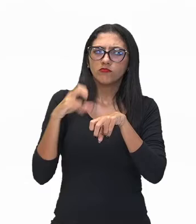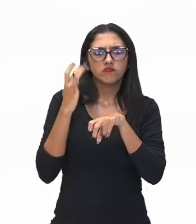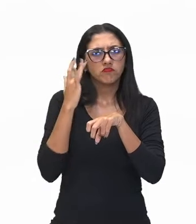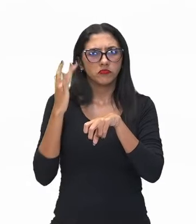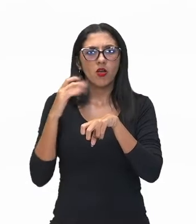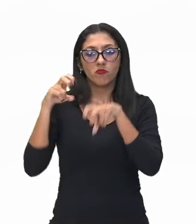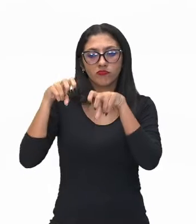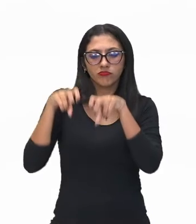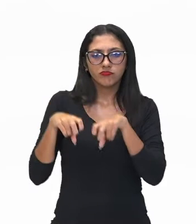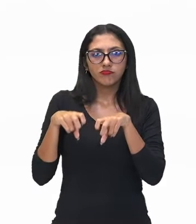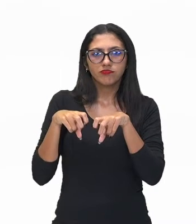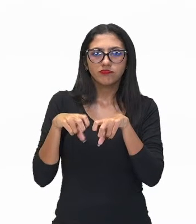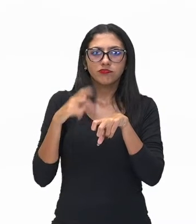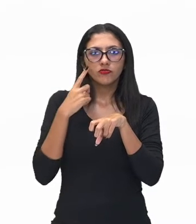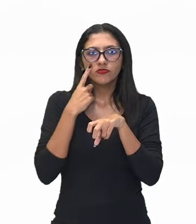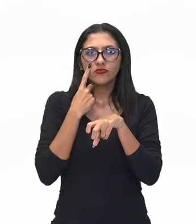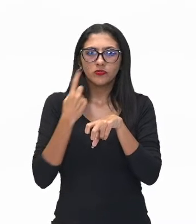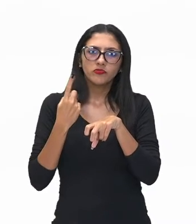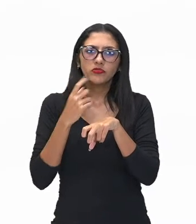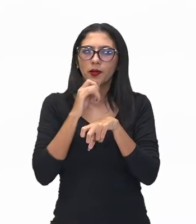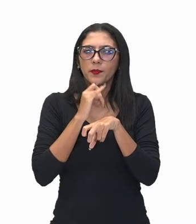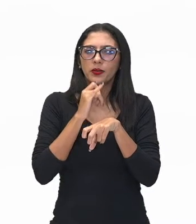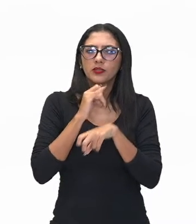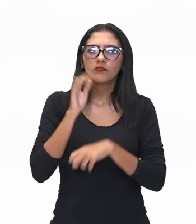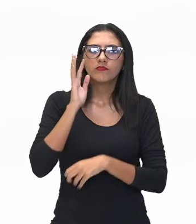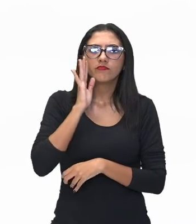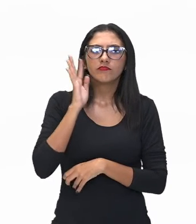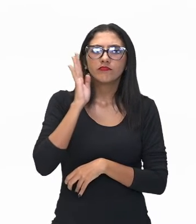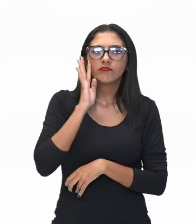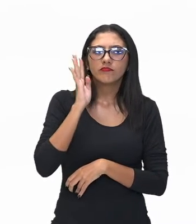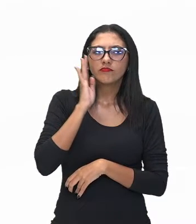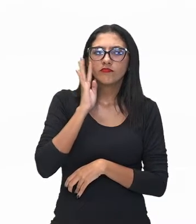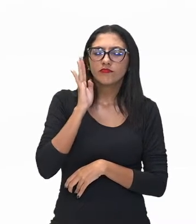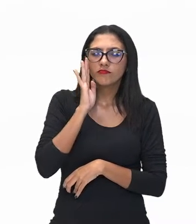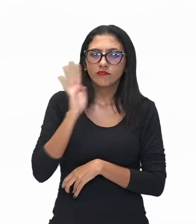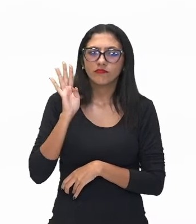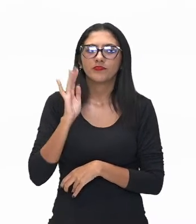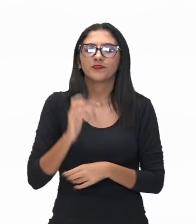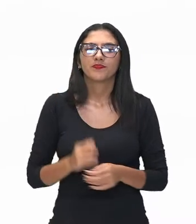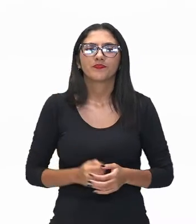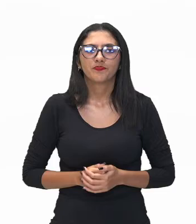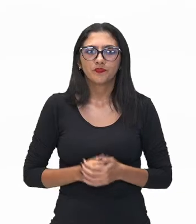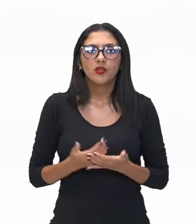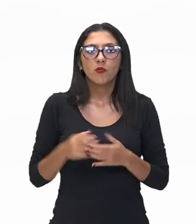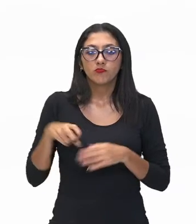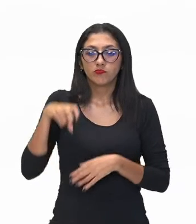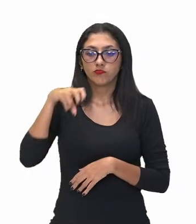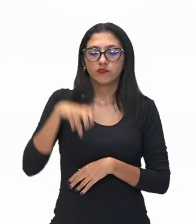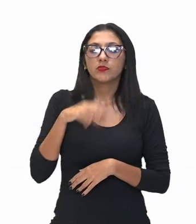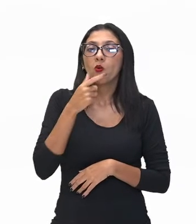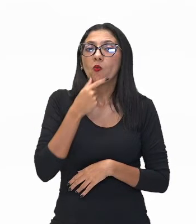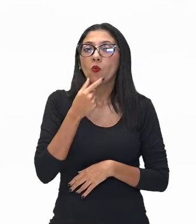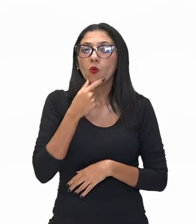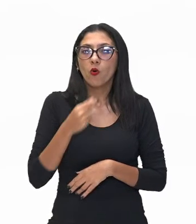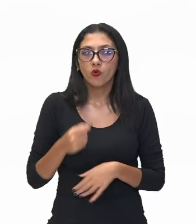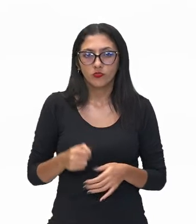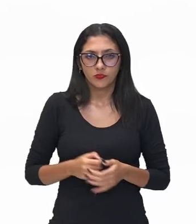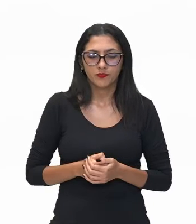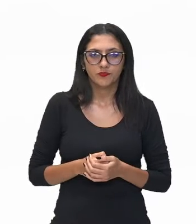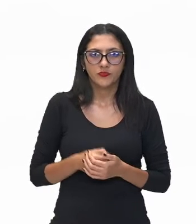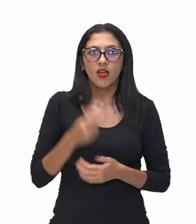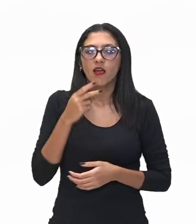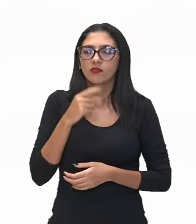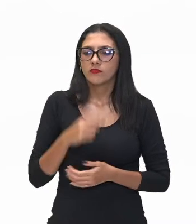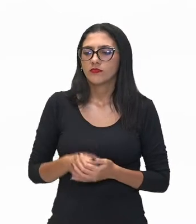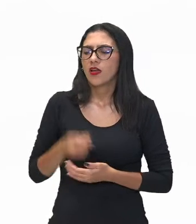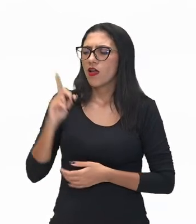está querendo, né? Um deles aí está com muita vontade. E o rapaz diz assim: fala uma palavra que